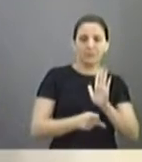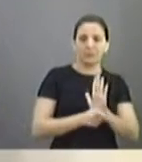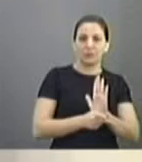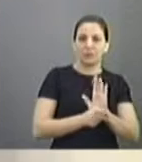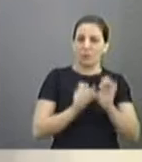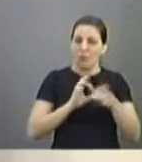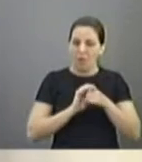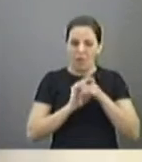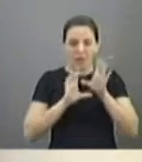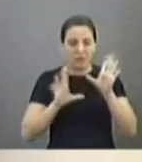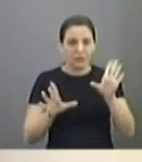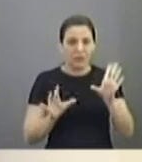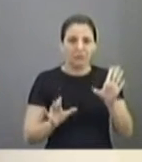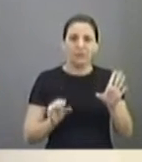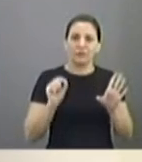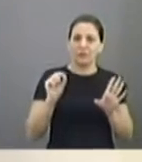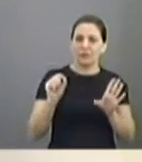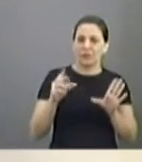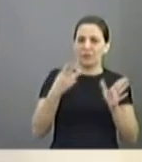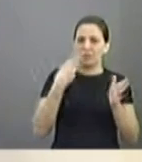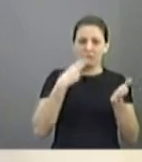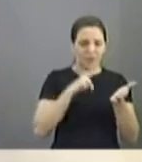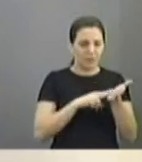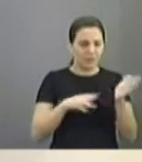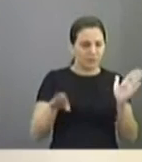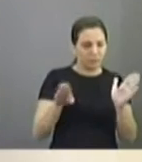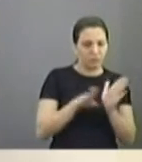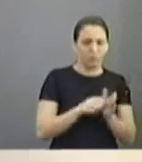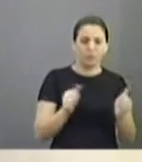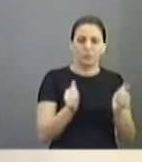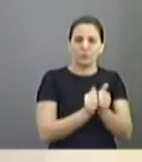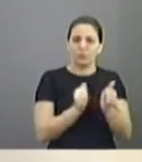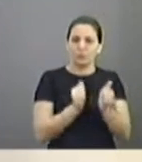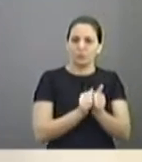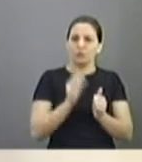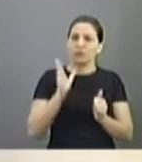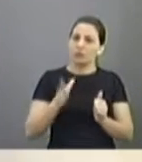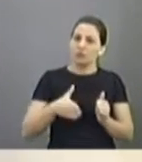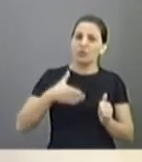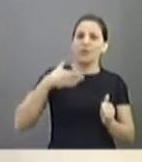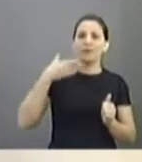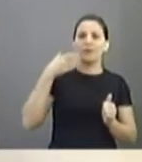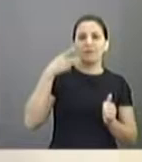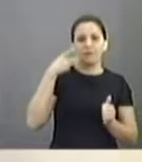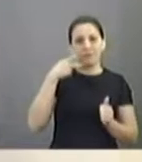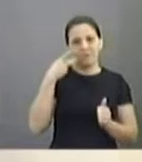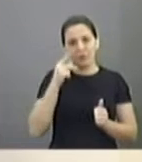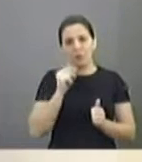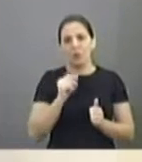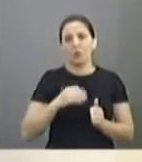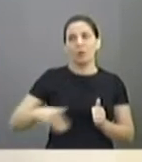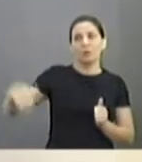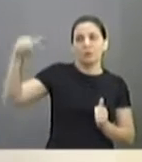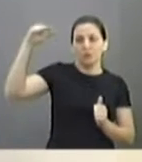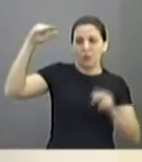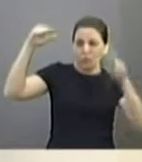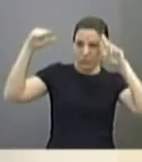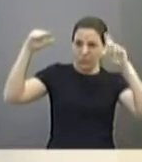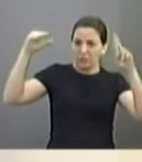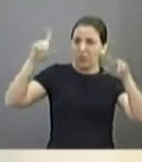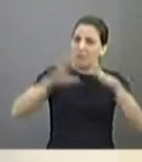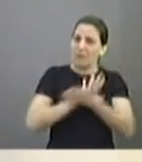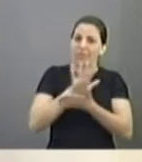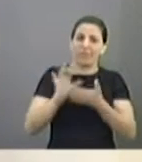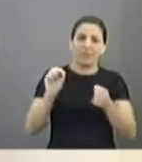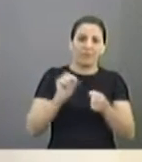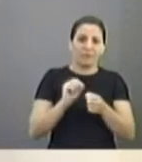segundo, inclusive, a carta que chegou junto. É uma situação que já foi relatada aos superiores e nada foi feito. Eu não